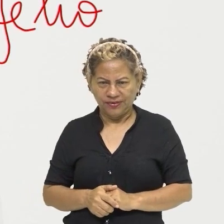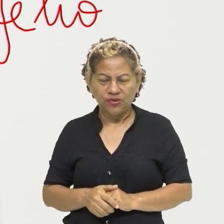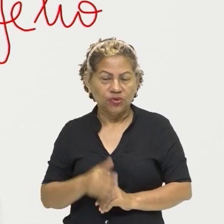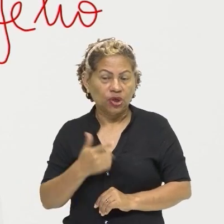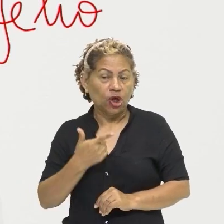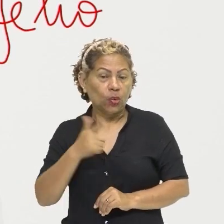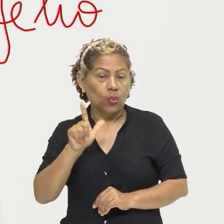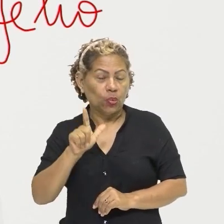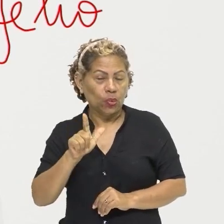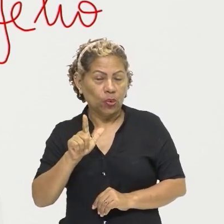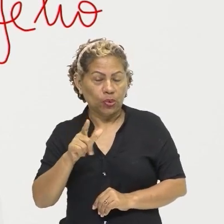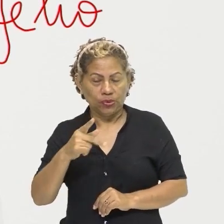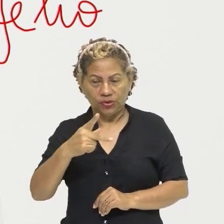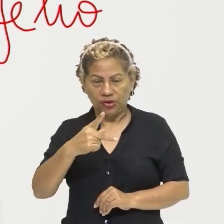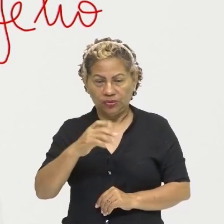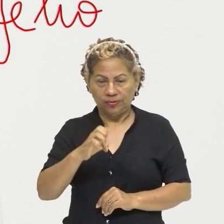periélio.